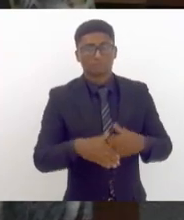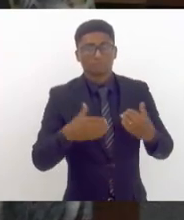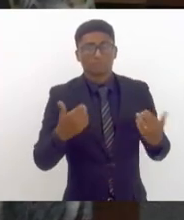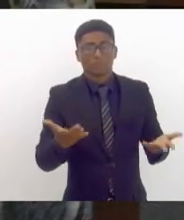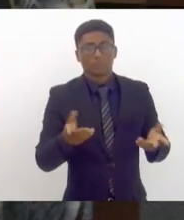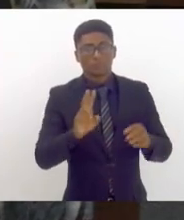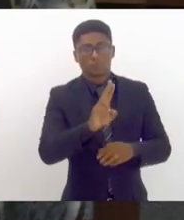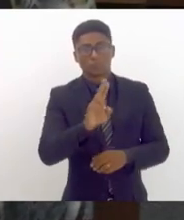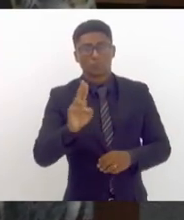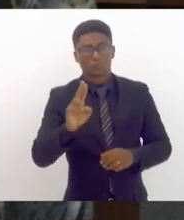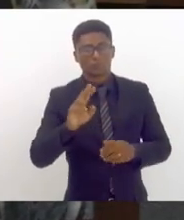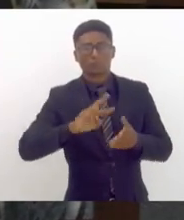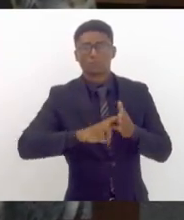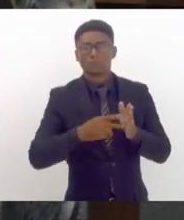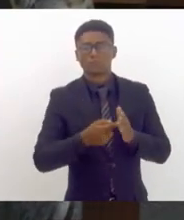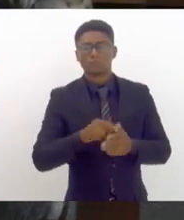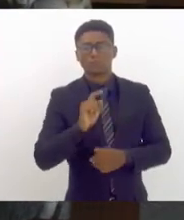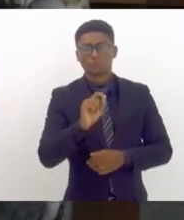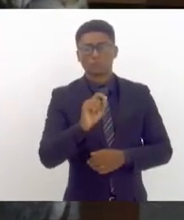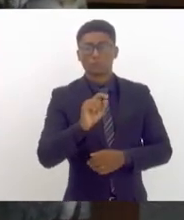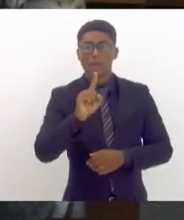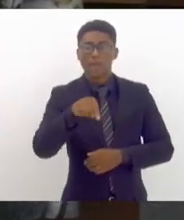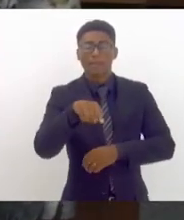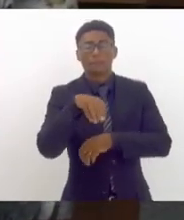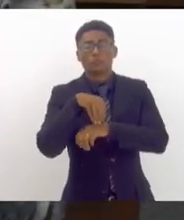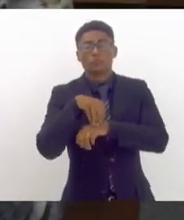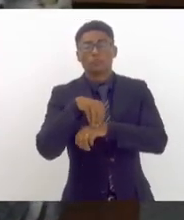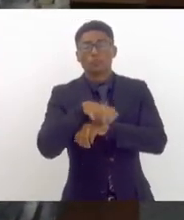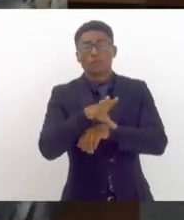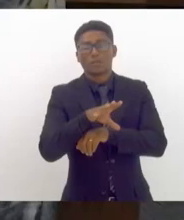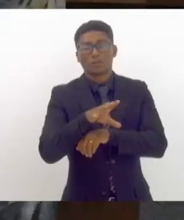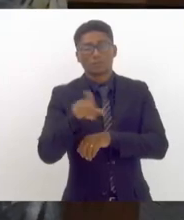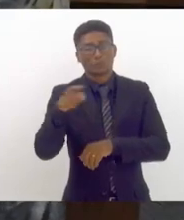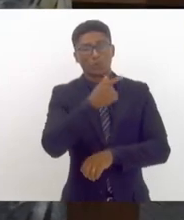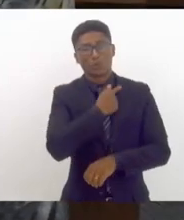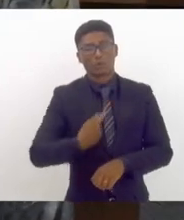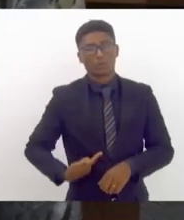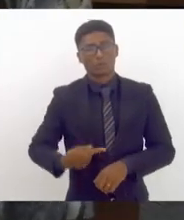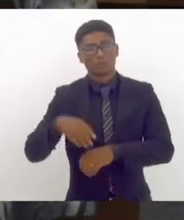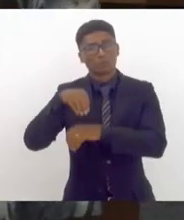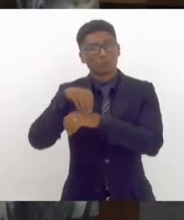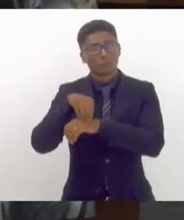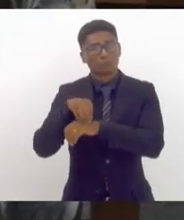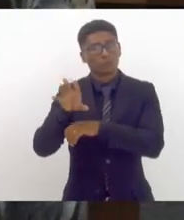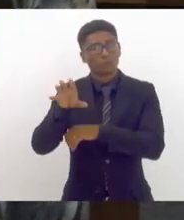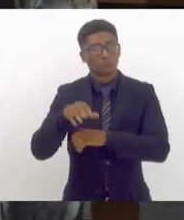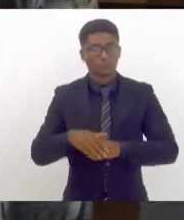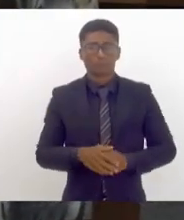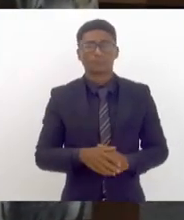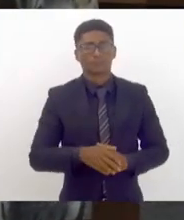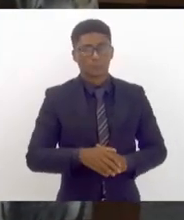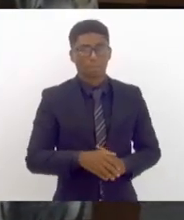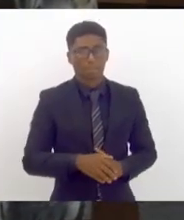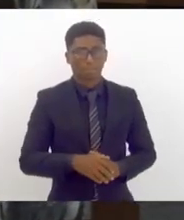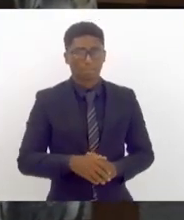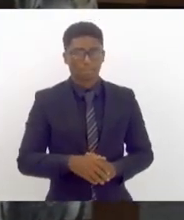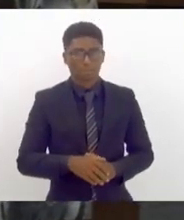diz, é apenas uma sugestão ao governador. Uma indicação simples.